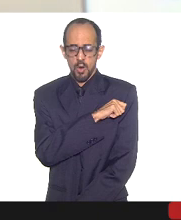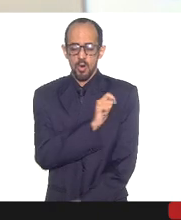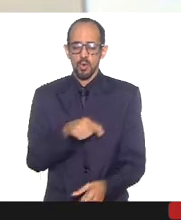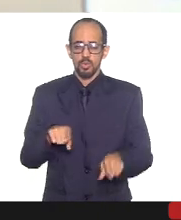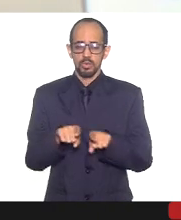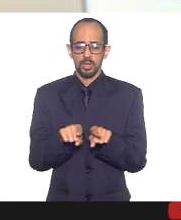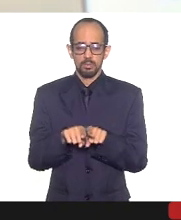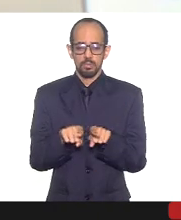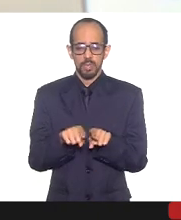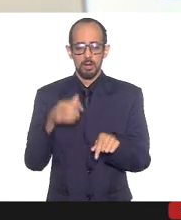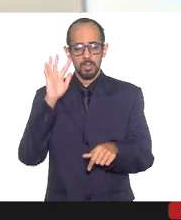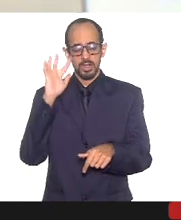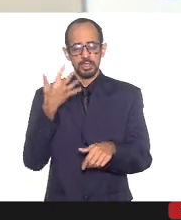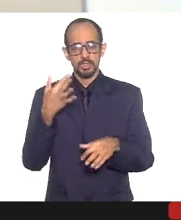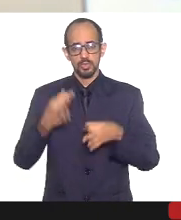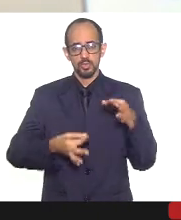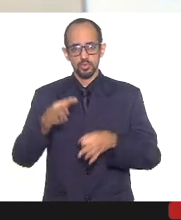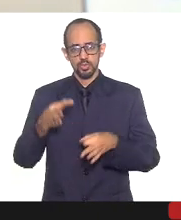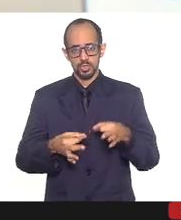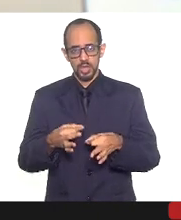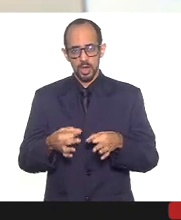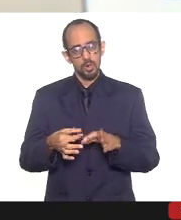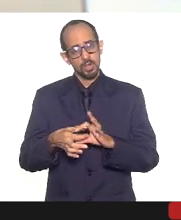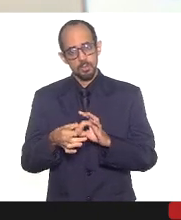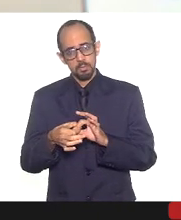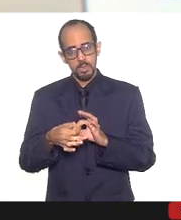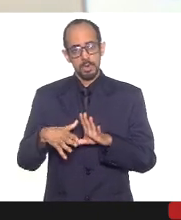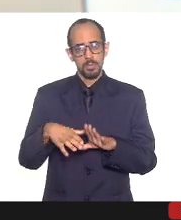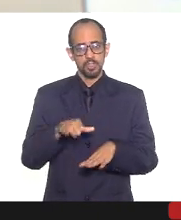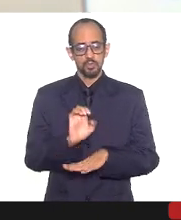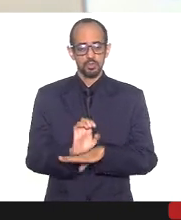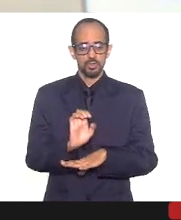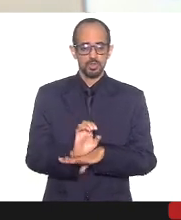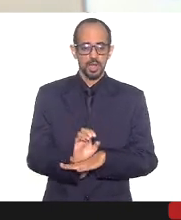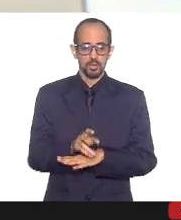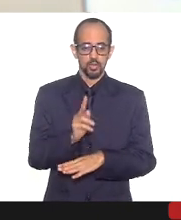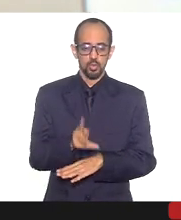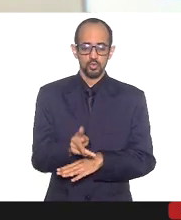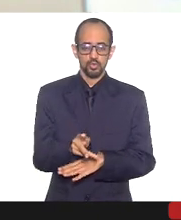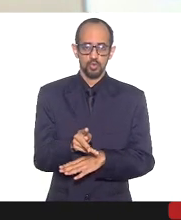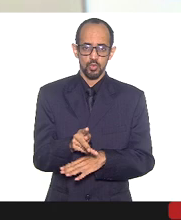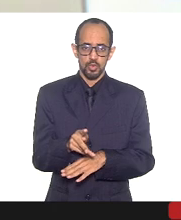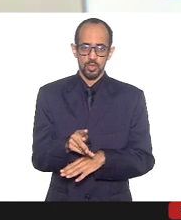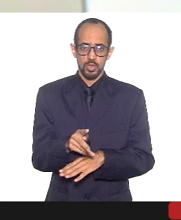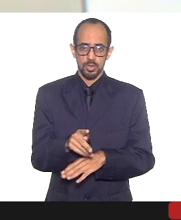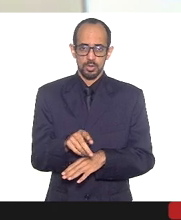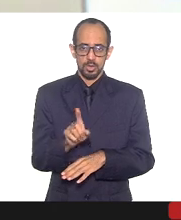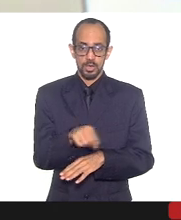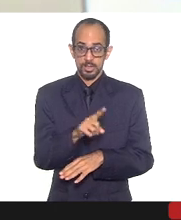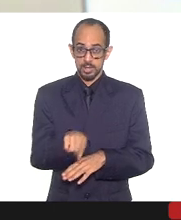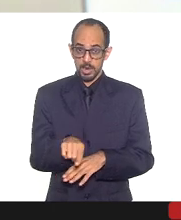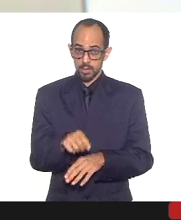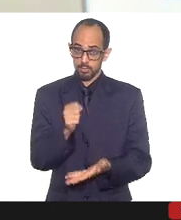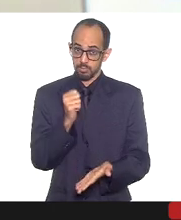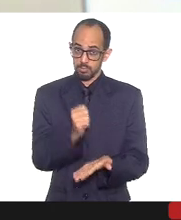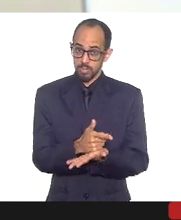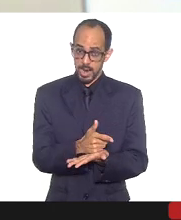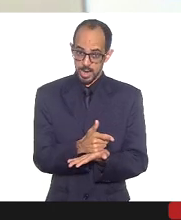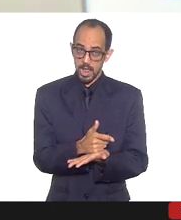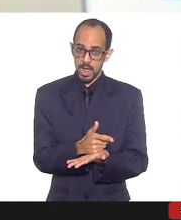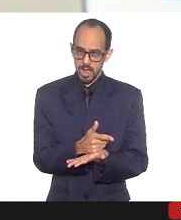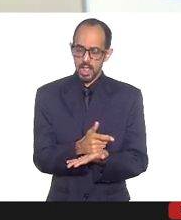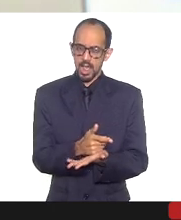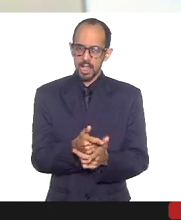decisão judicial que permite com que o Estado permaneça sem pagar a sua dívida com a União, com